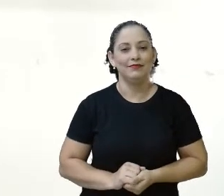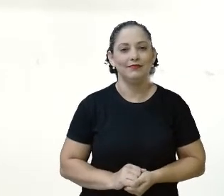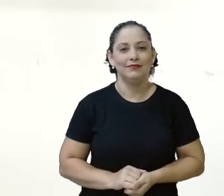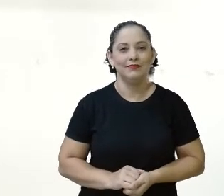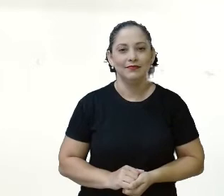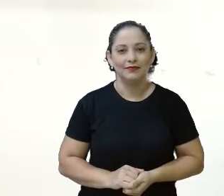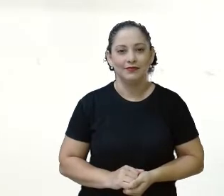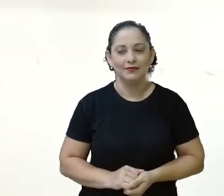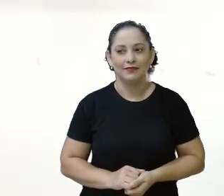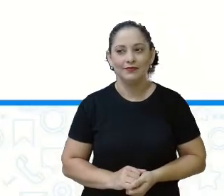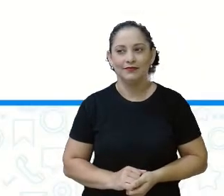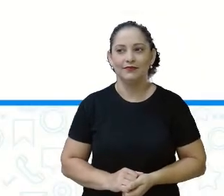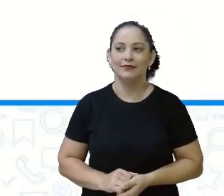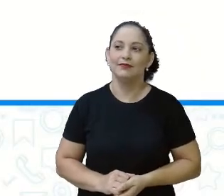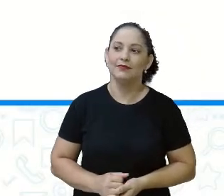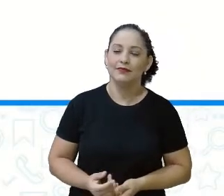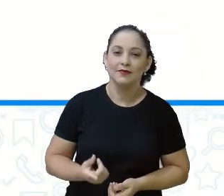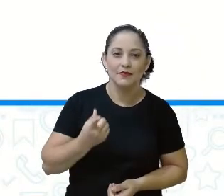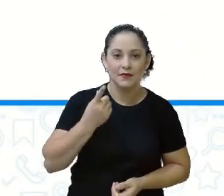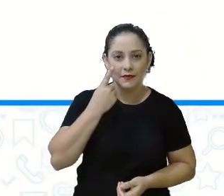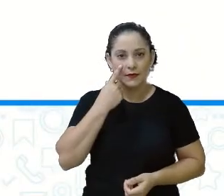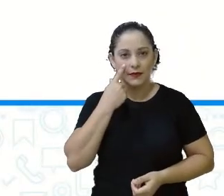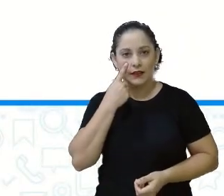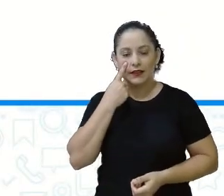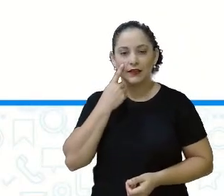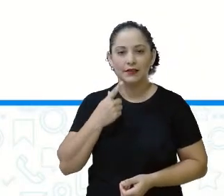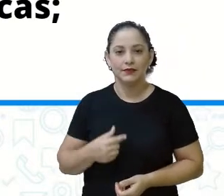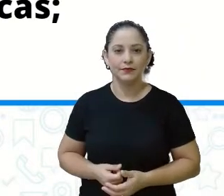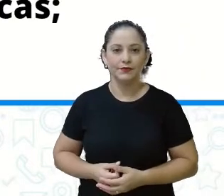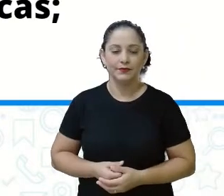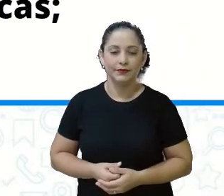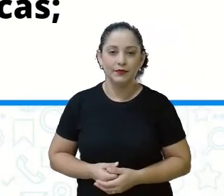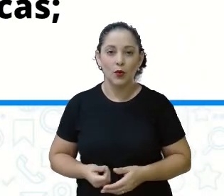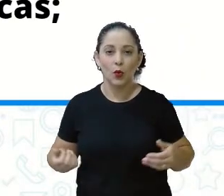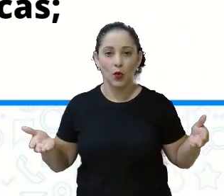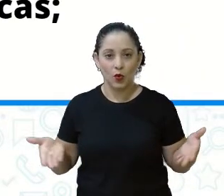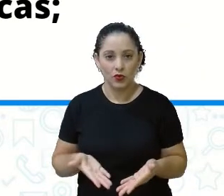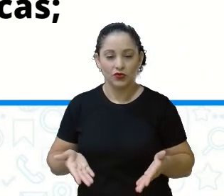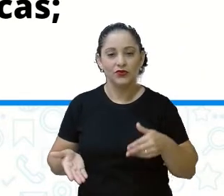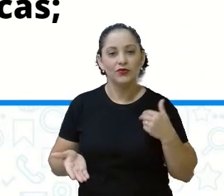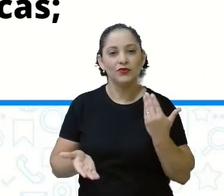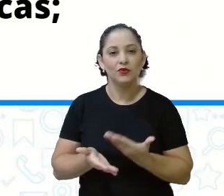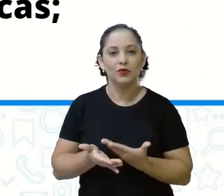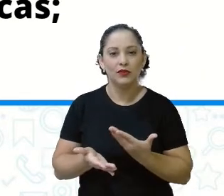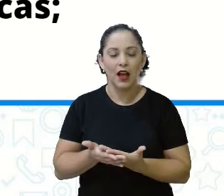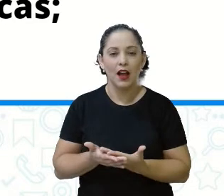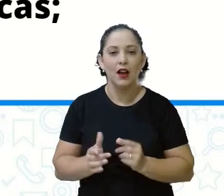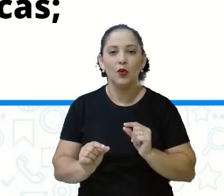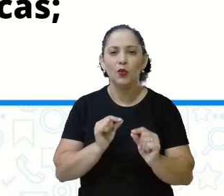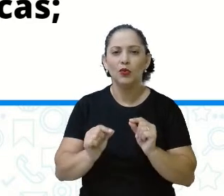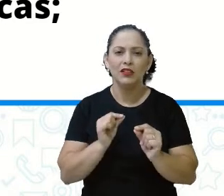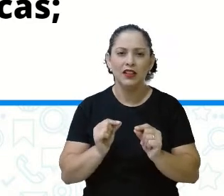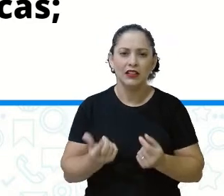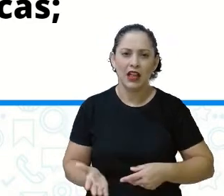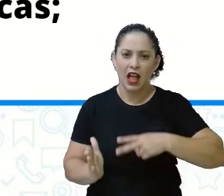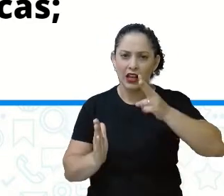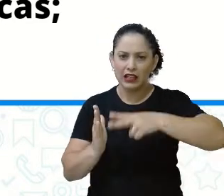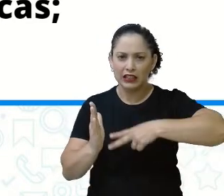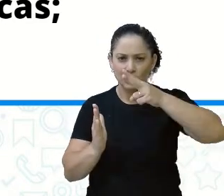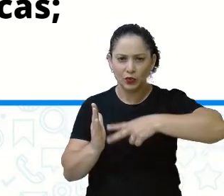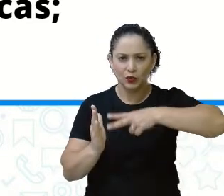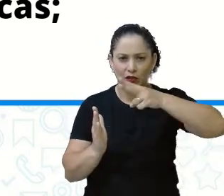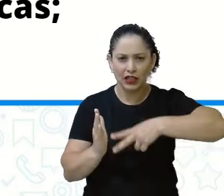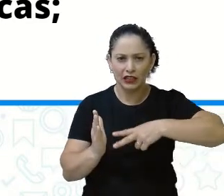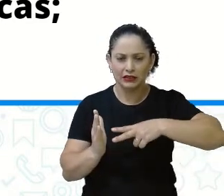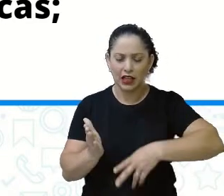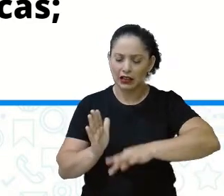Vamos ver aqui isso. Olha só, nós hoje vamos estudar leitura e compreensão de texto. Sempre.